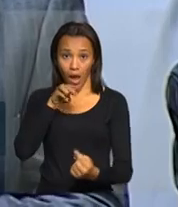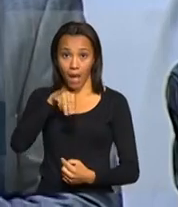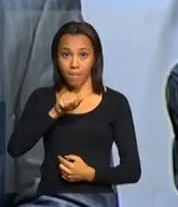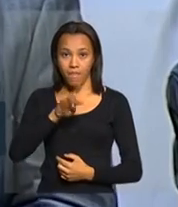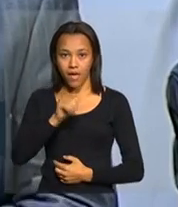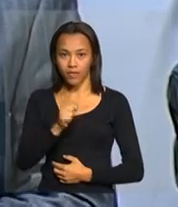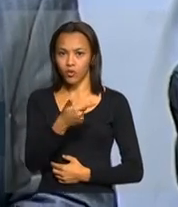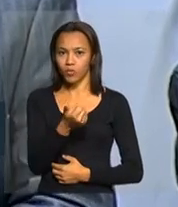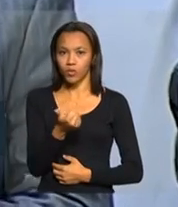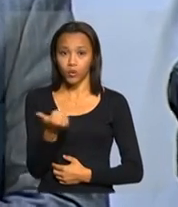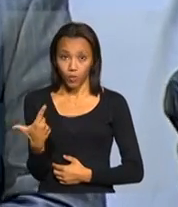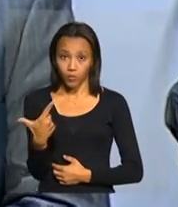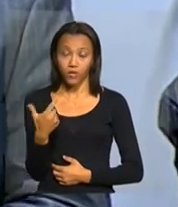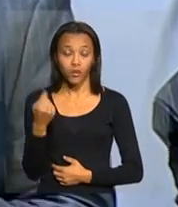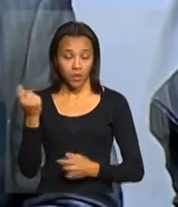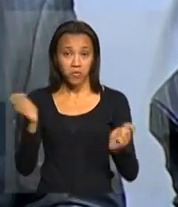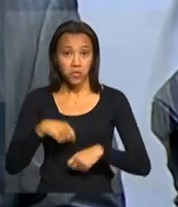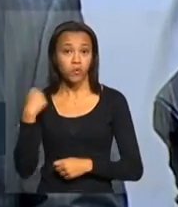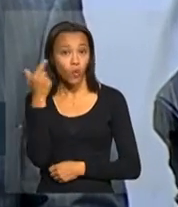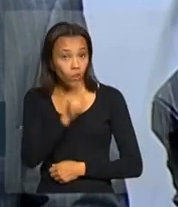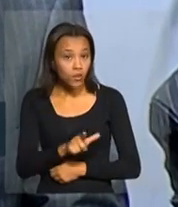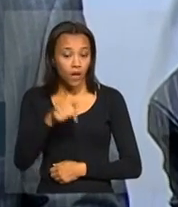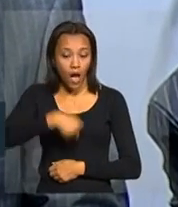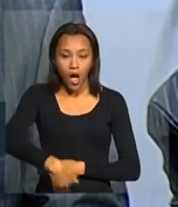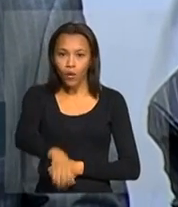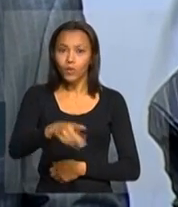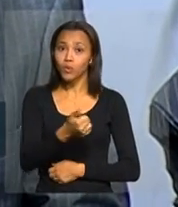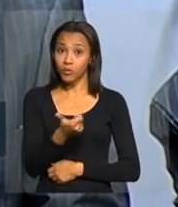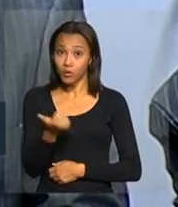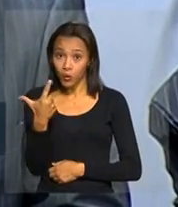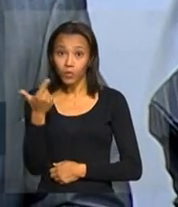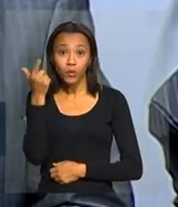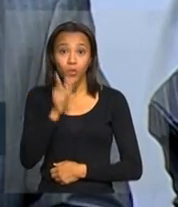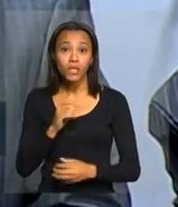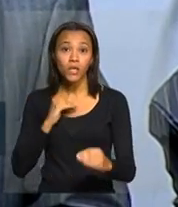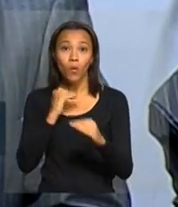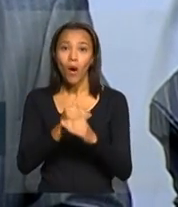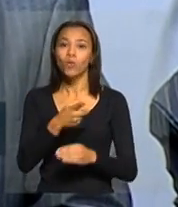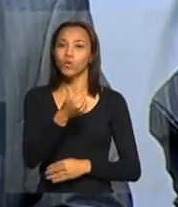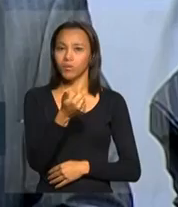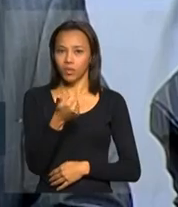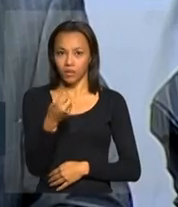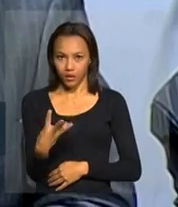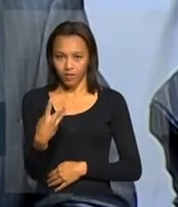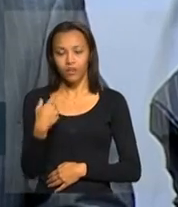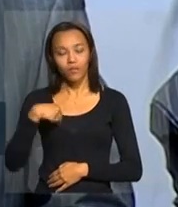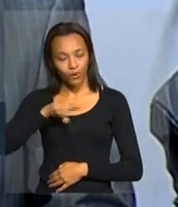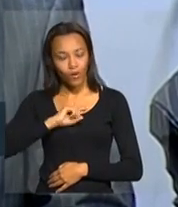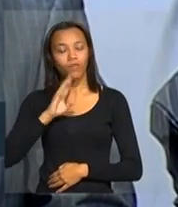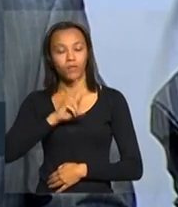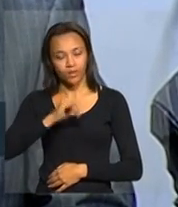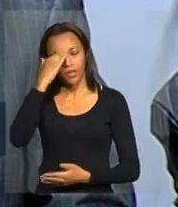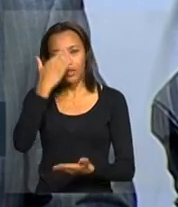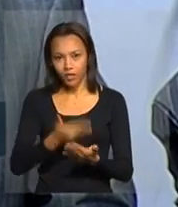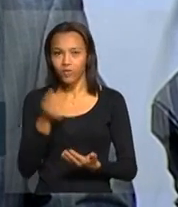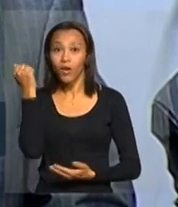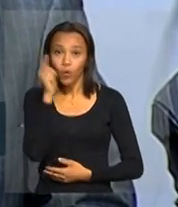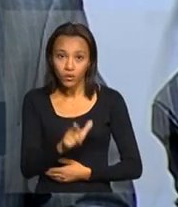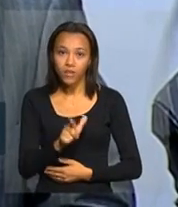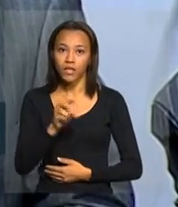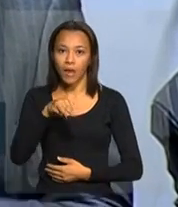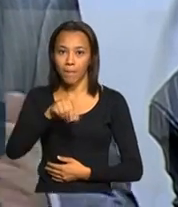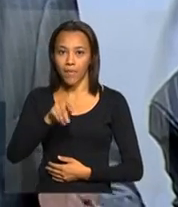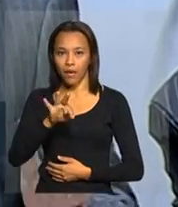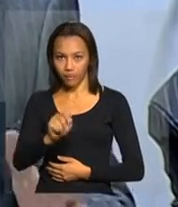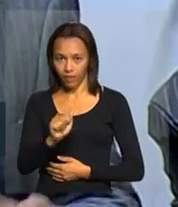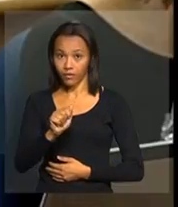e é possível que a gente atinja já em 2012 a meta de 2013. E nós acreditamos que chegaremos até 2014 atingindo a meta.